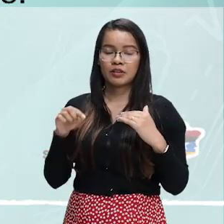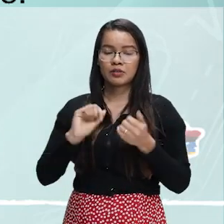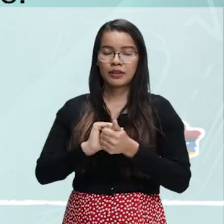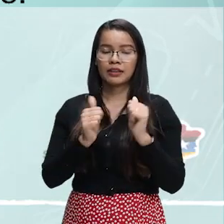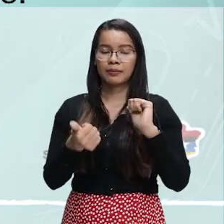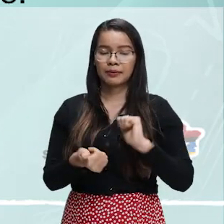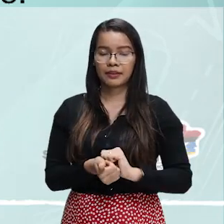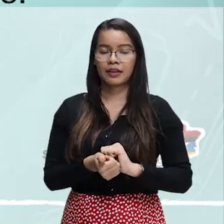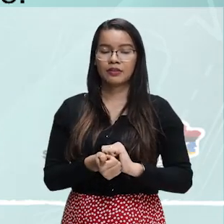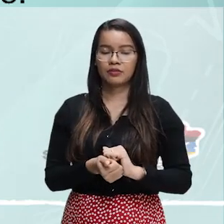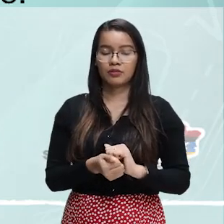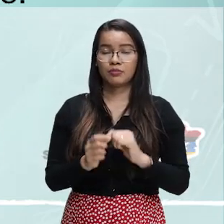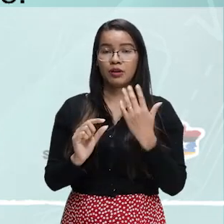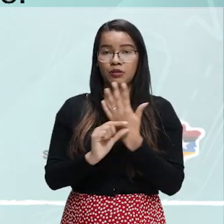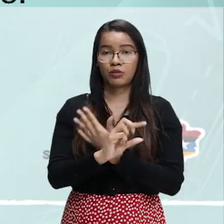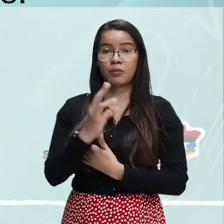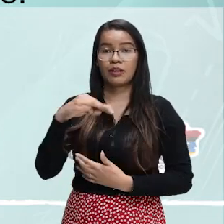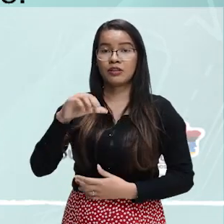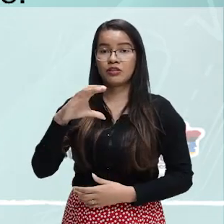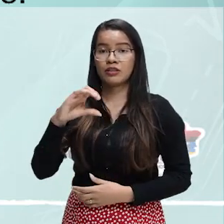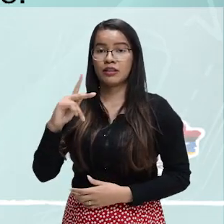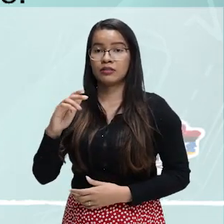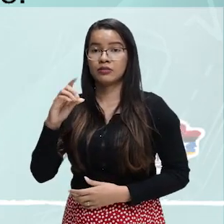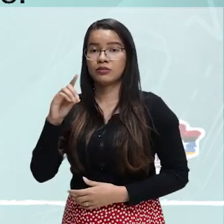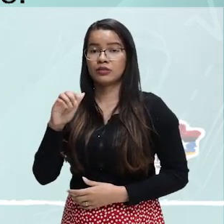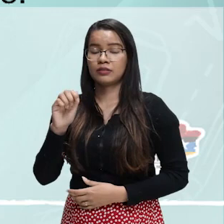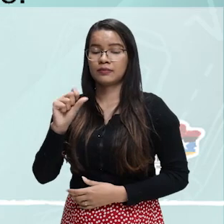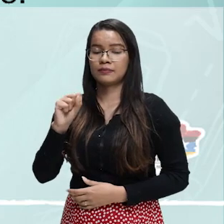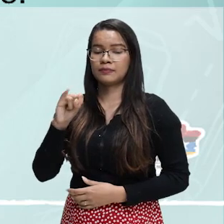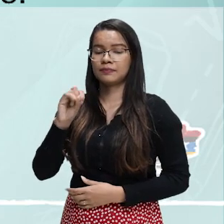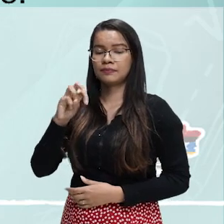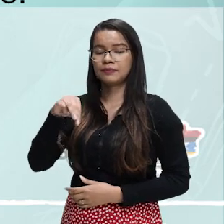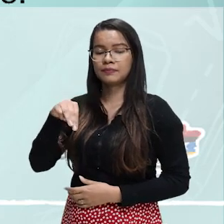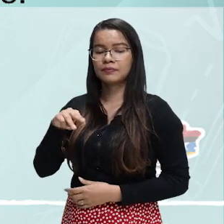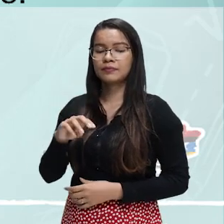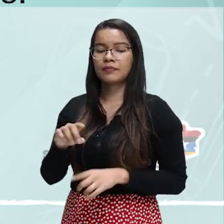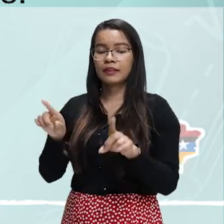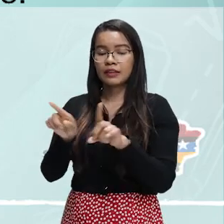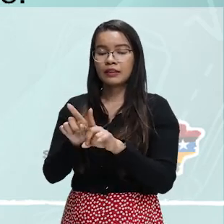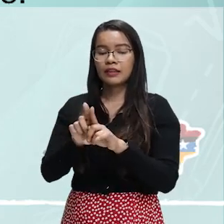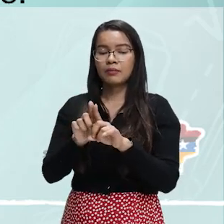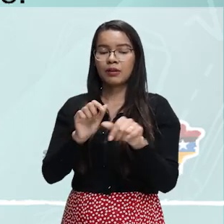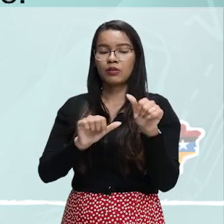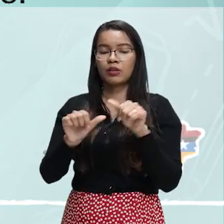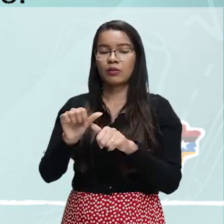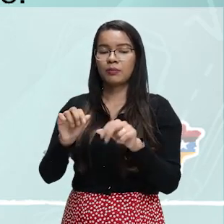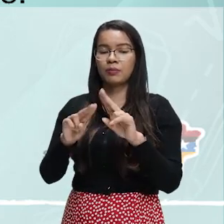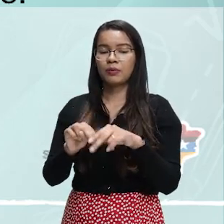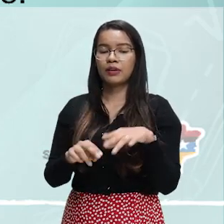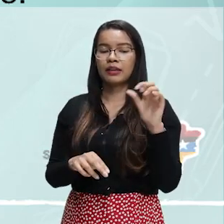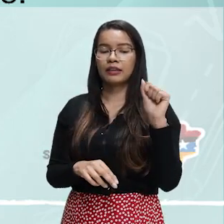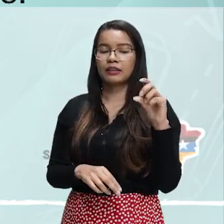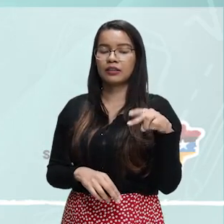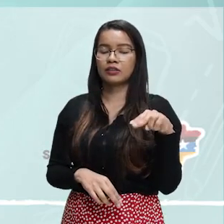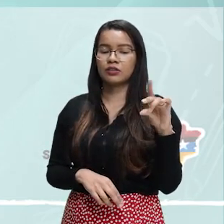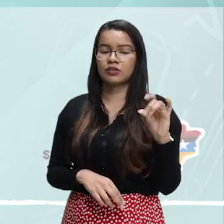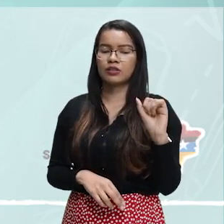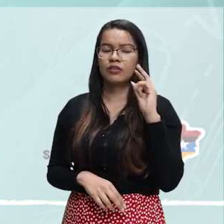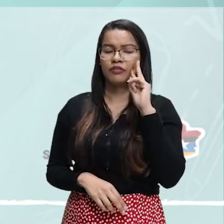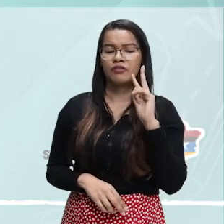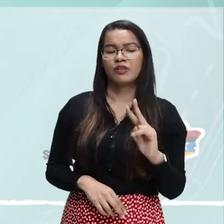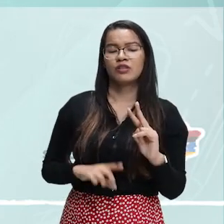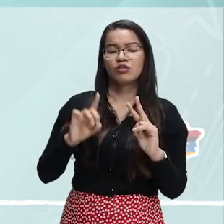Memórias Póstumas de Brás Cubas, de Machado de Assis. Tá? Ilustrado também por Cândido Portinari. Aqui, ó, uma